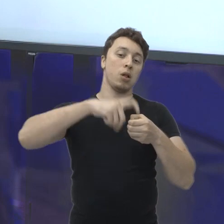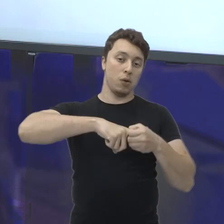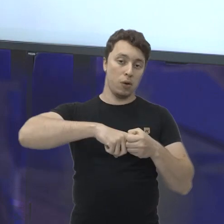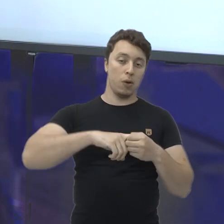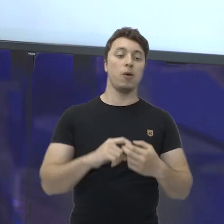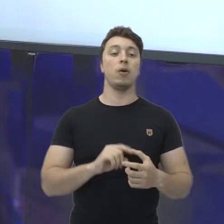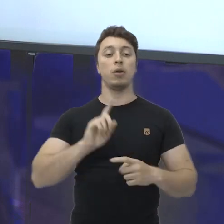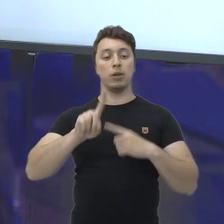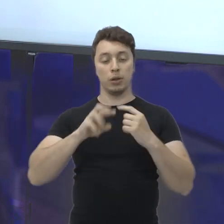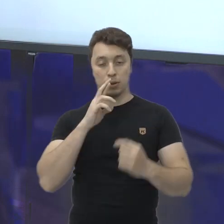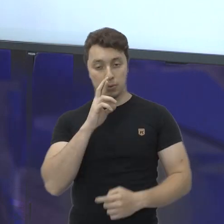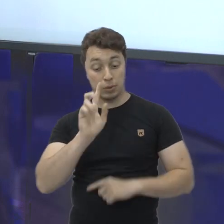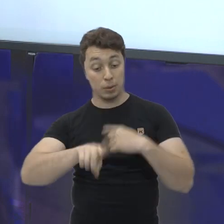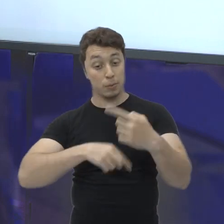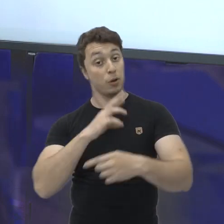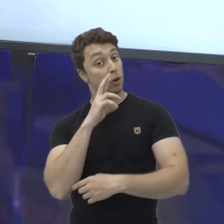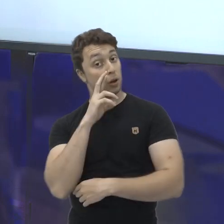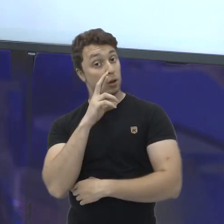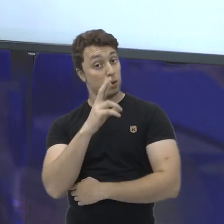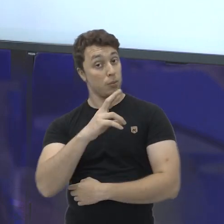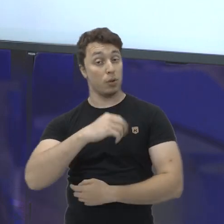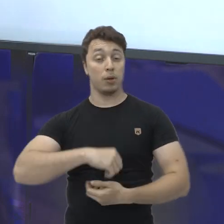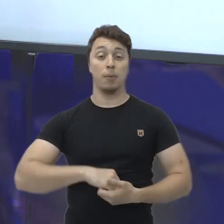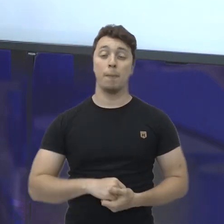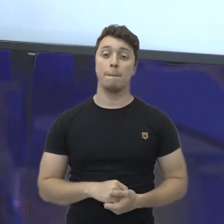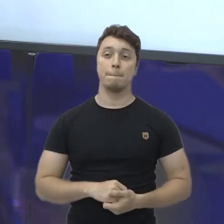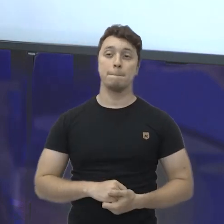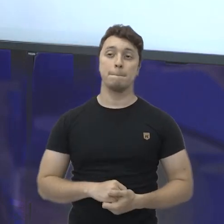nós respondermos as questões. Vamos lá.